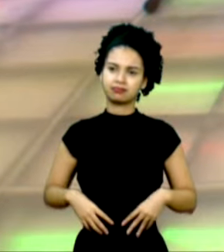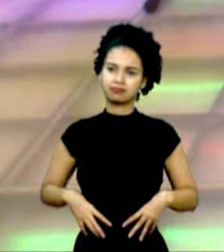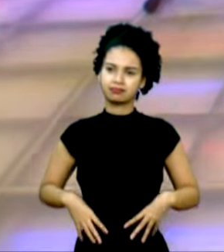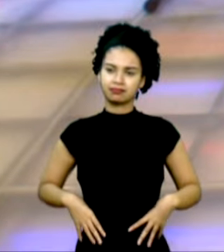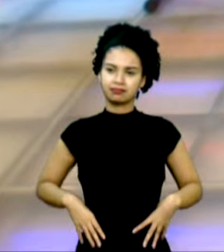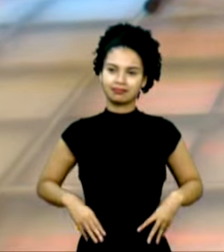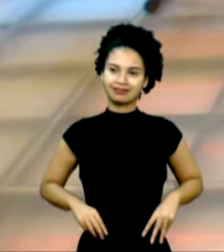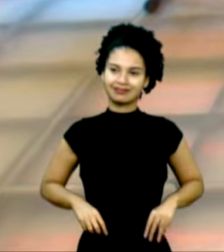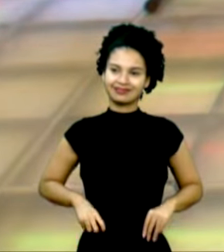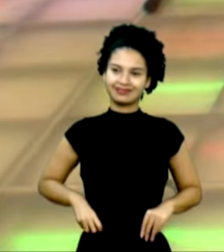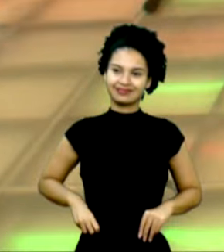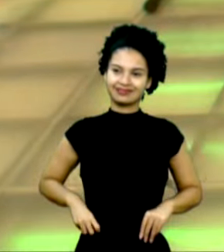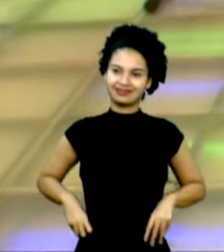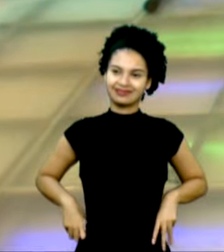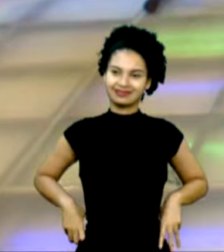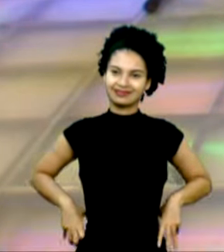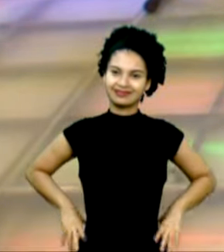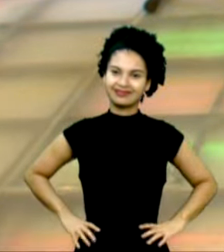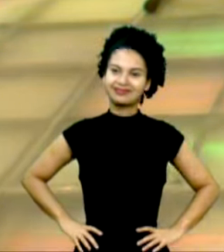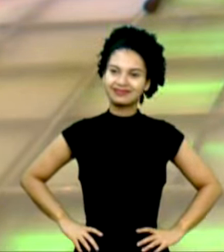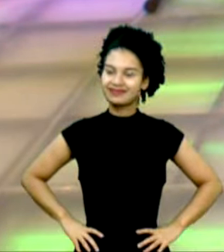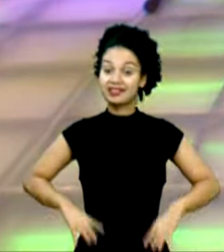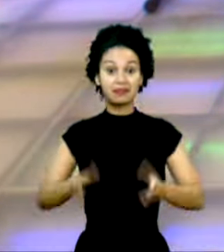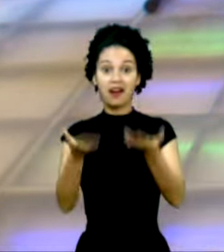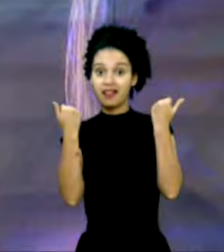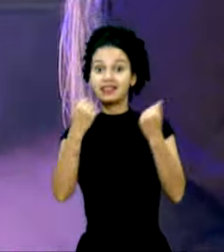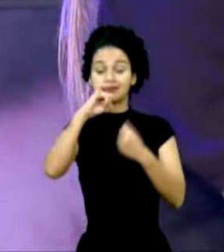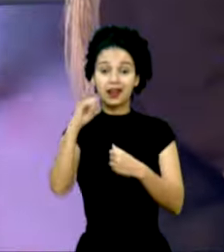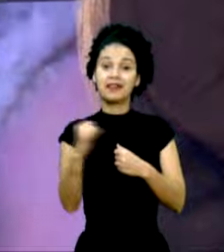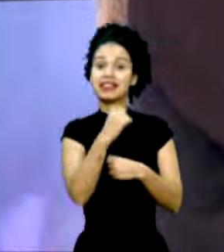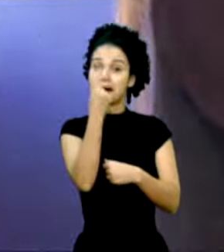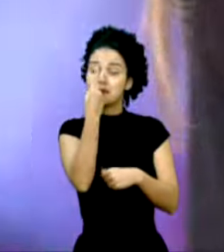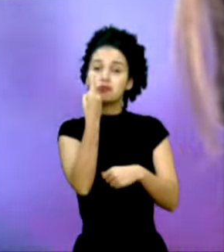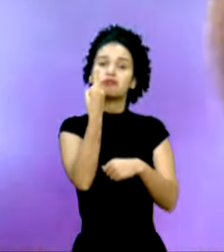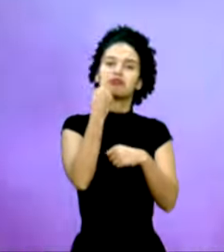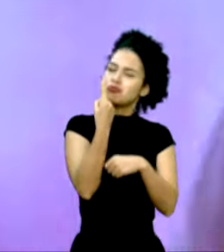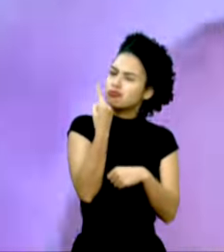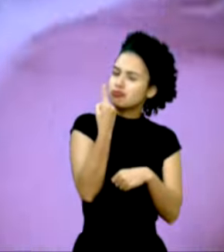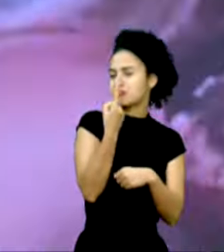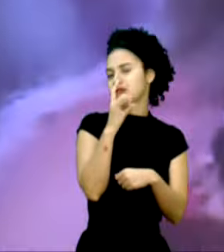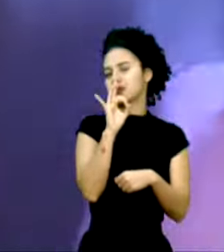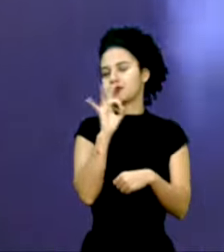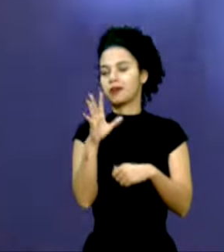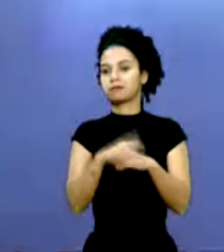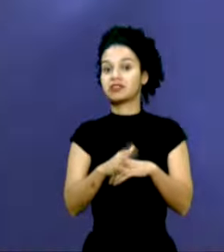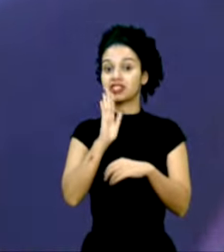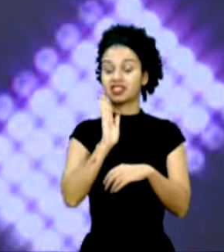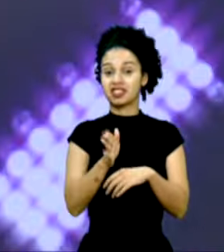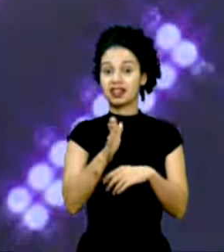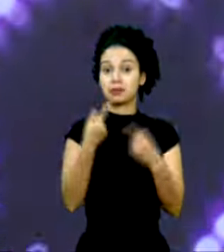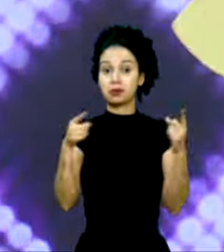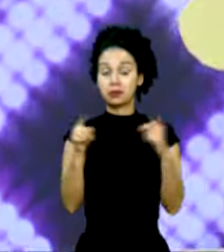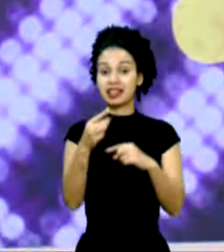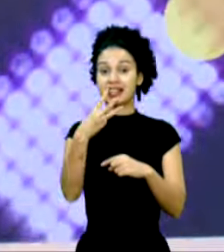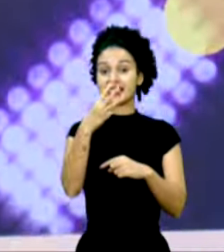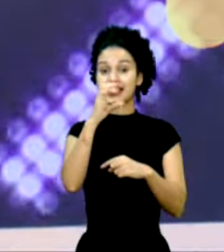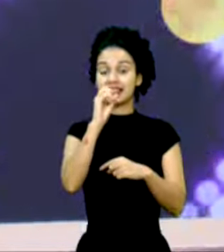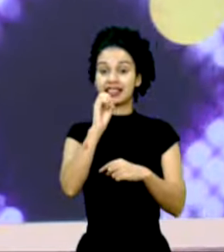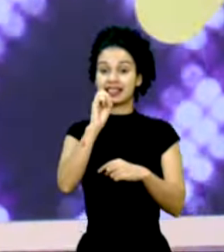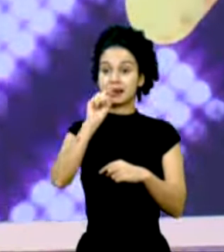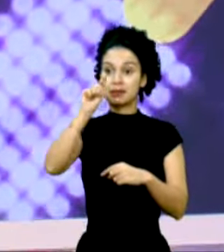né, gente? Ah, se for. Ei, eu tô assim, ó. Essa música já tem quase 30 milhões de acessos no YouTube. Se for, a música liga pra mim,